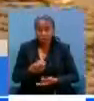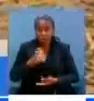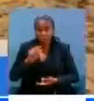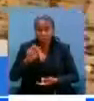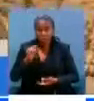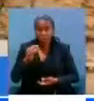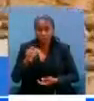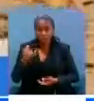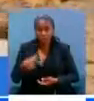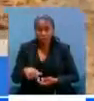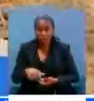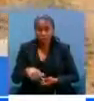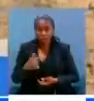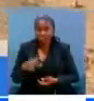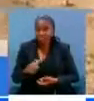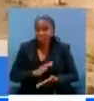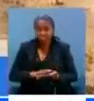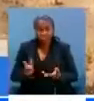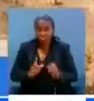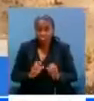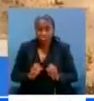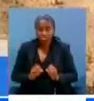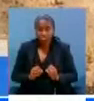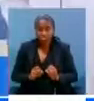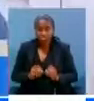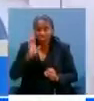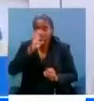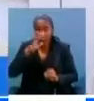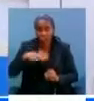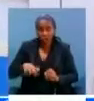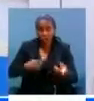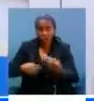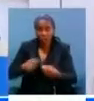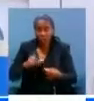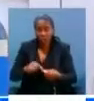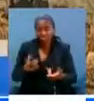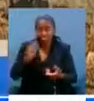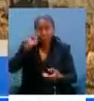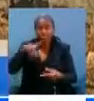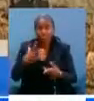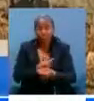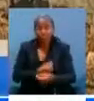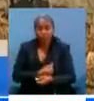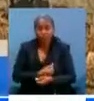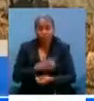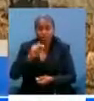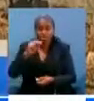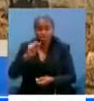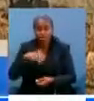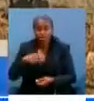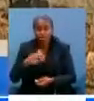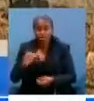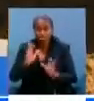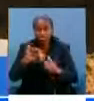está. Que está lá. É lá, aguenta. Se eu quiser vender também, que tem quem comprar. António Forte já teve